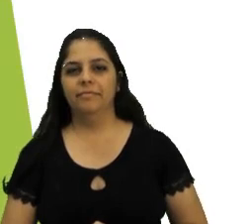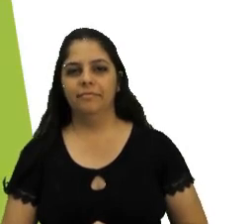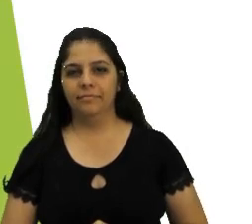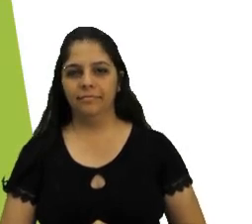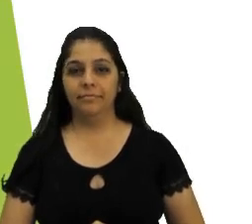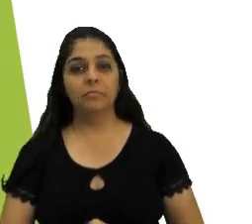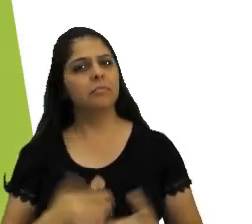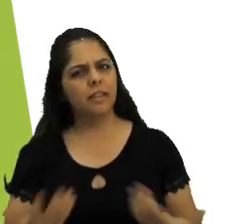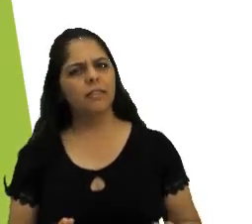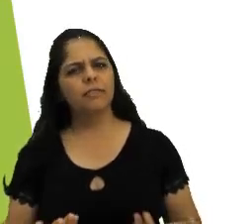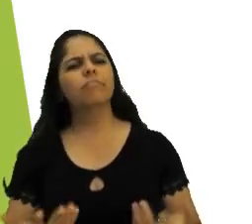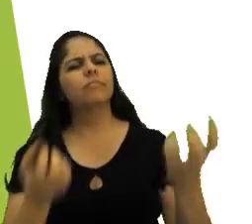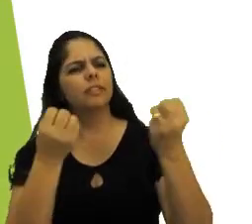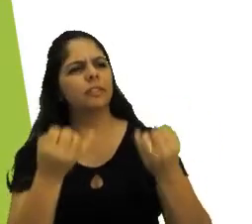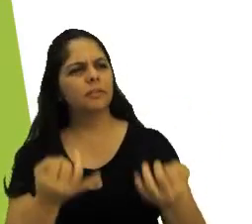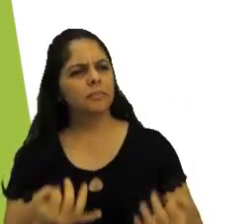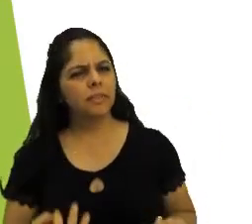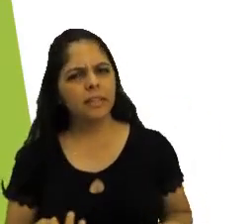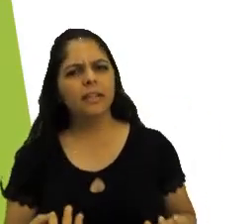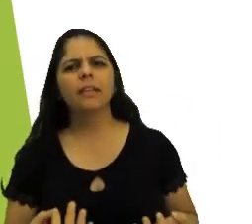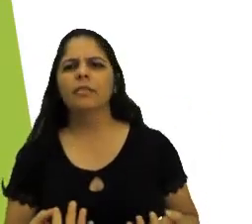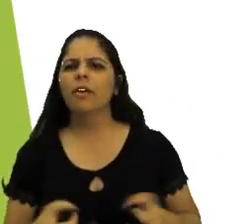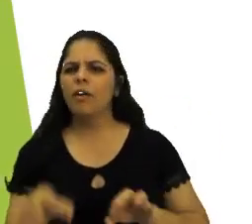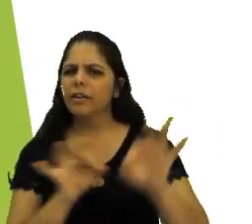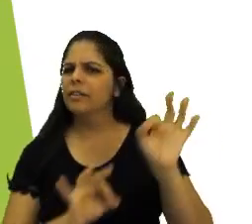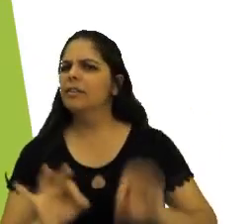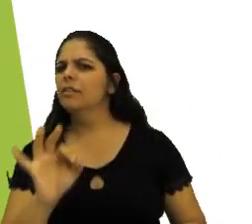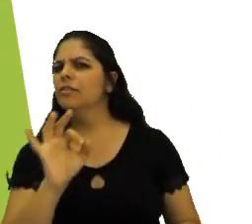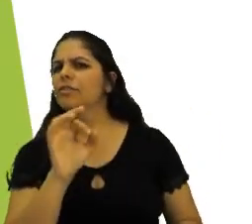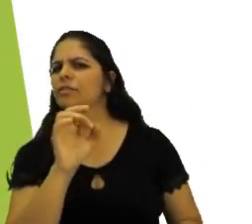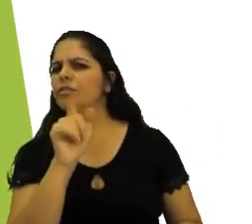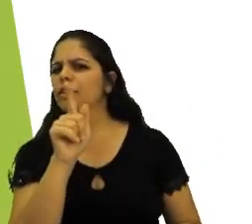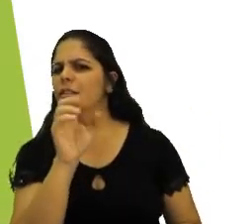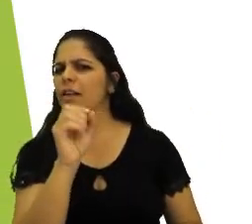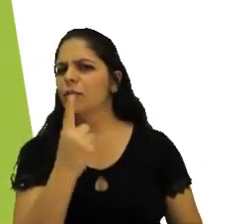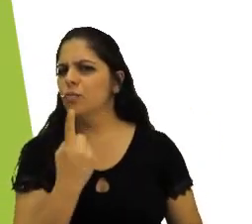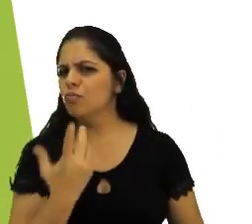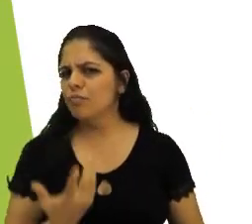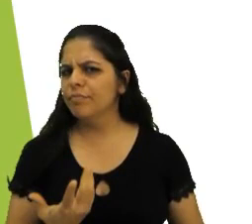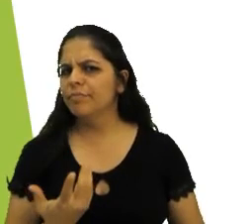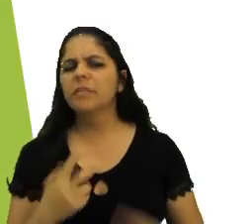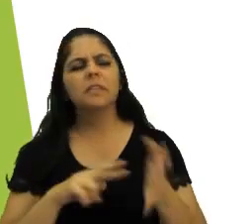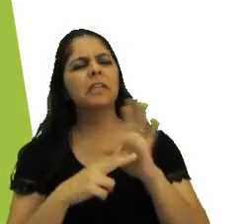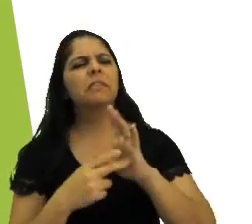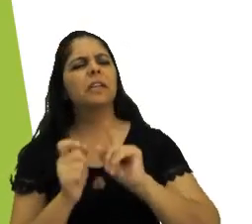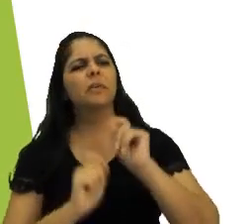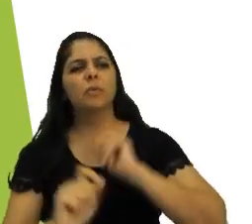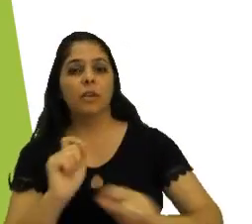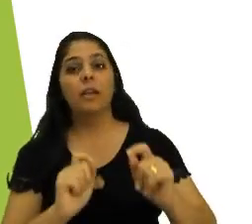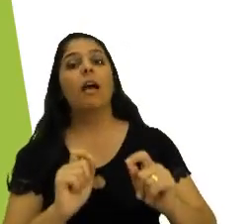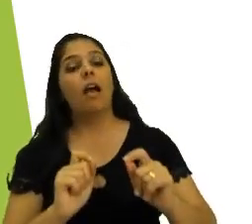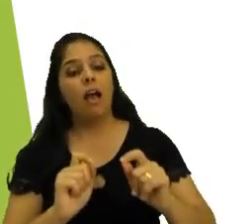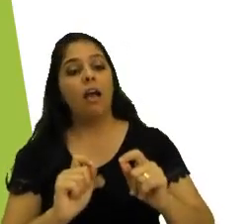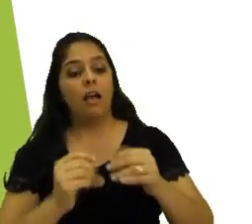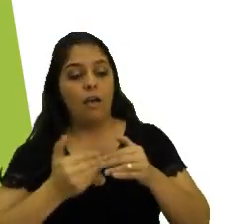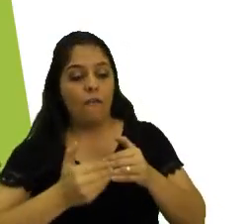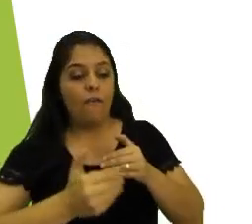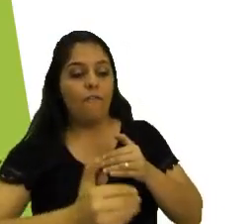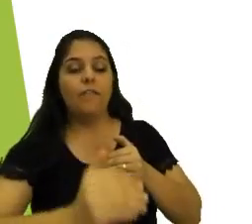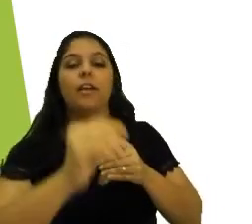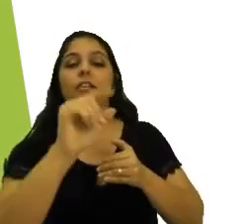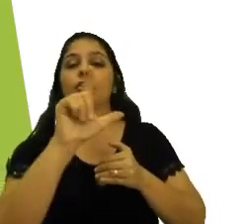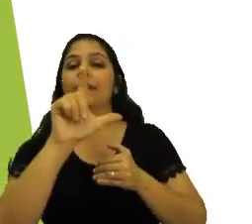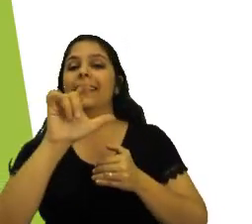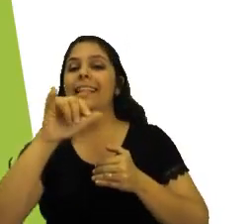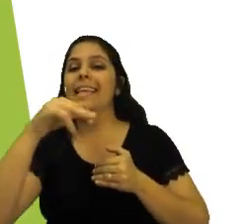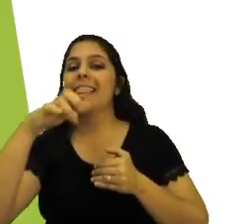Falando sobre a interpolação G01, né? Ele significa que é um avanço linear, tá? Então ele